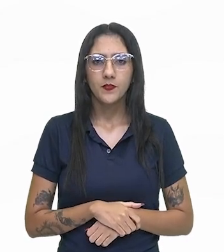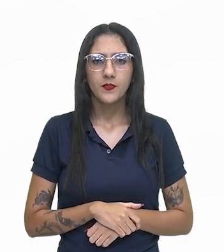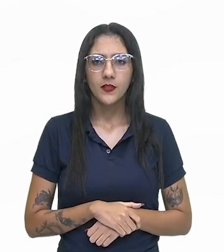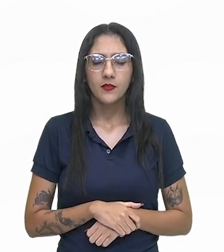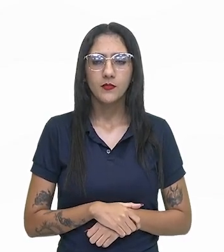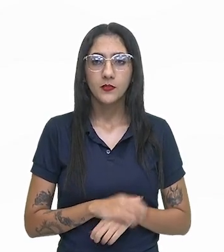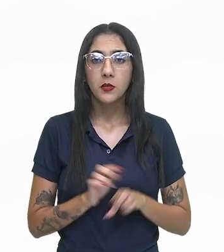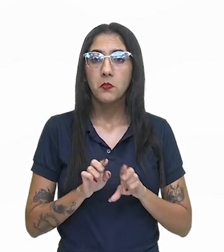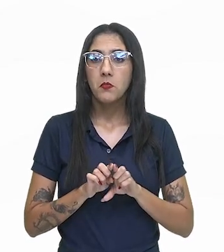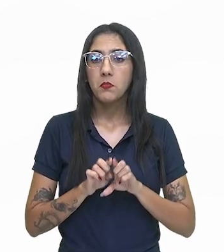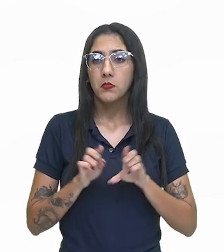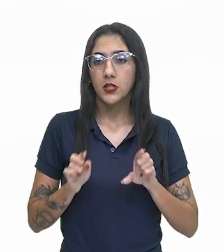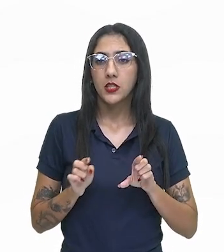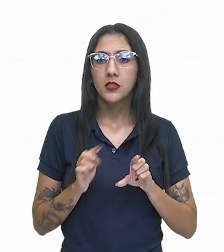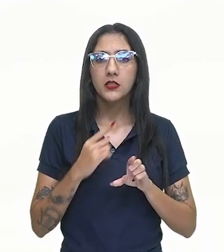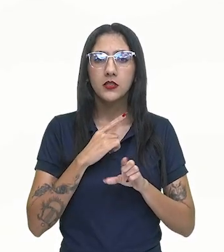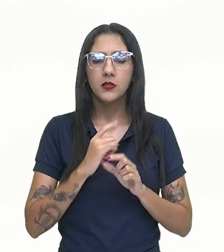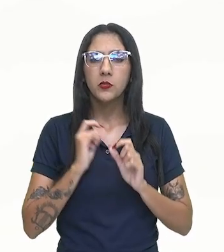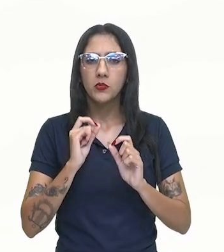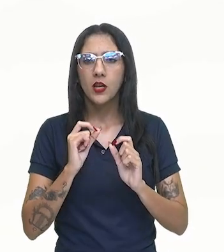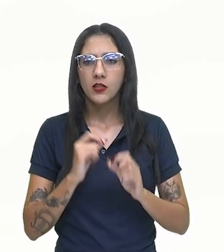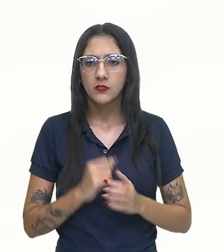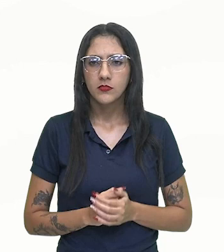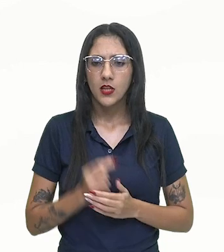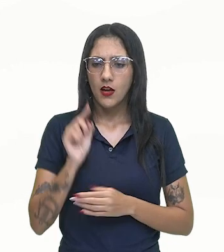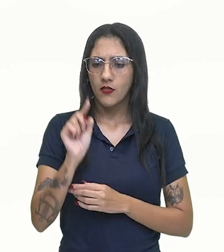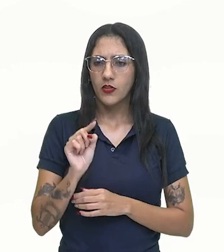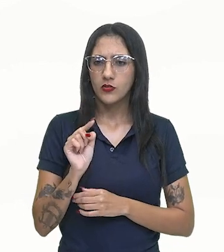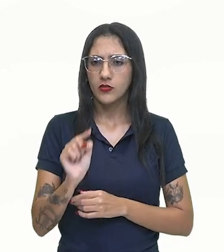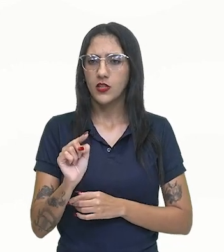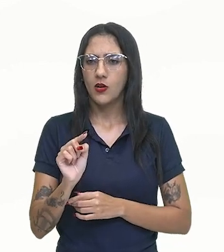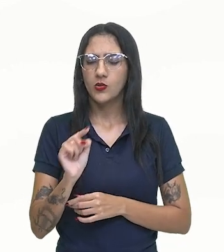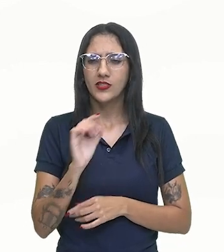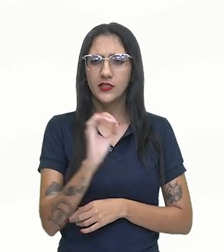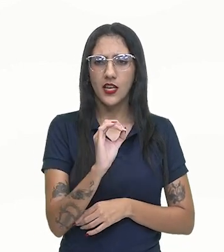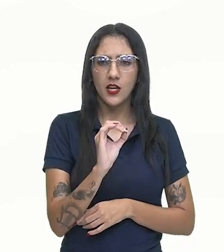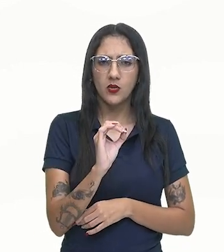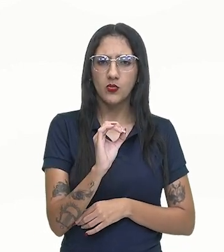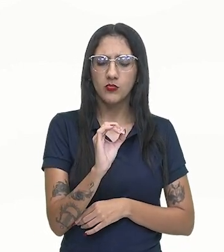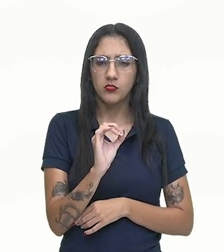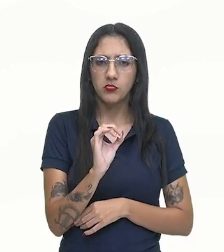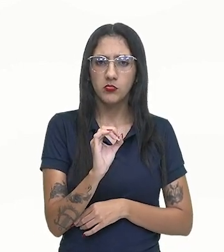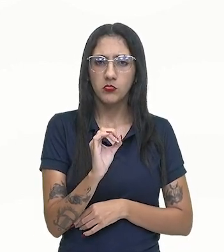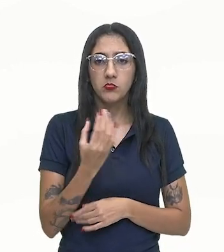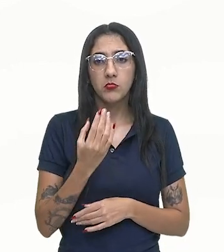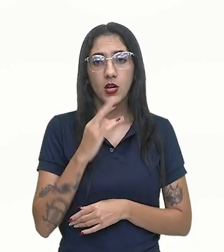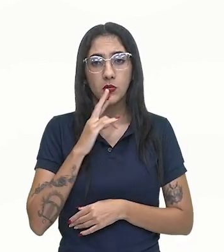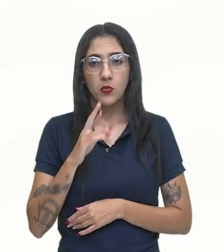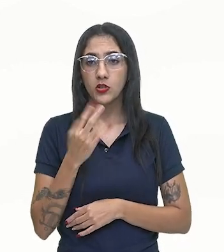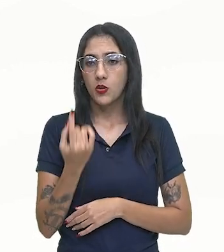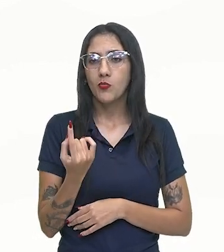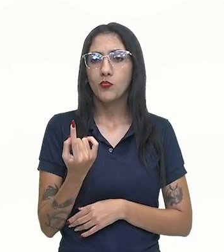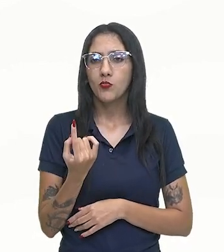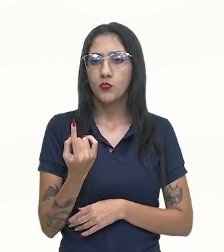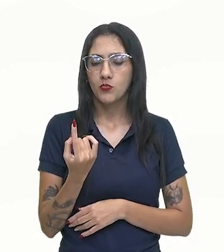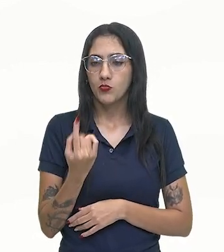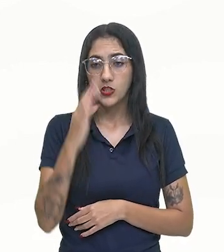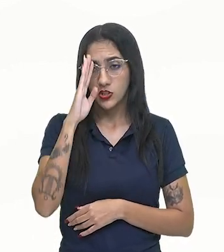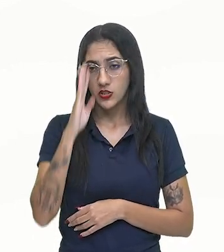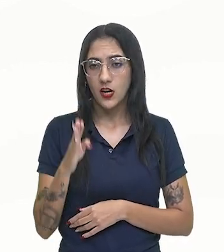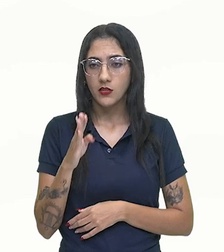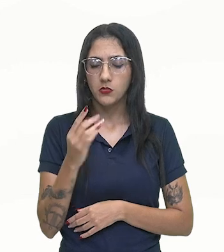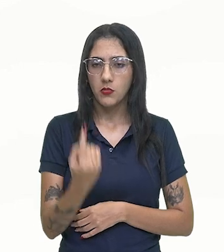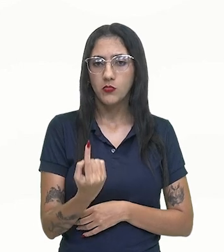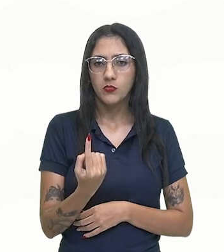exceção, né? Que é o fatorial de zero, tá? Toda vez que a gente falar em fatorial de zero, o resultado é automático, tá bom? É 1, a gente considera